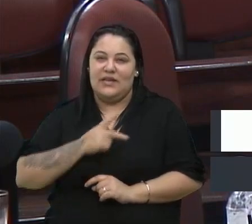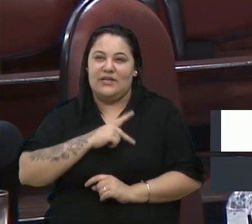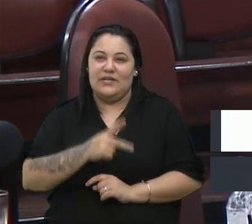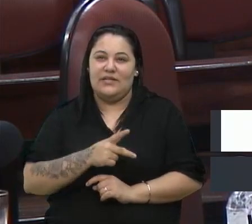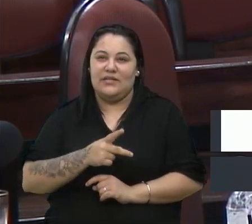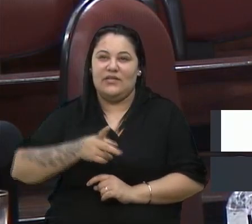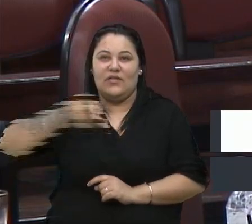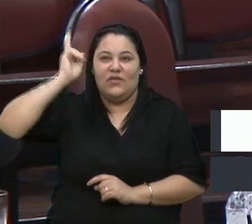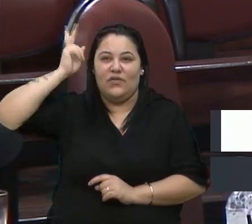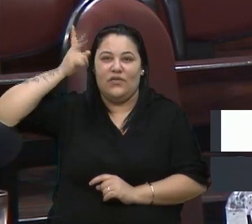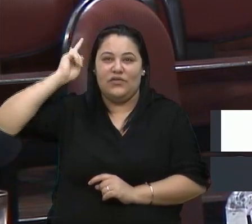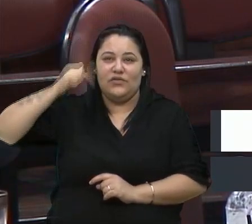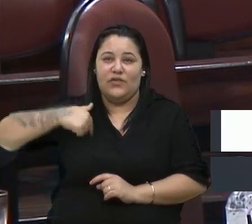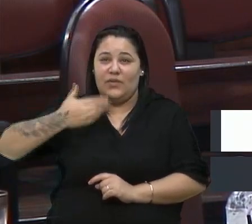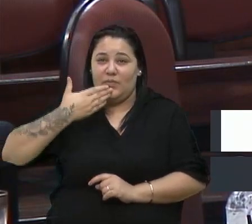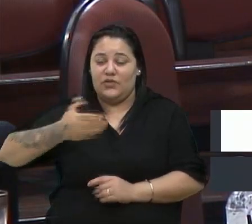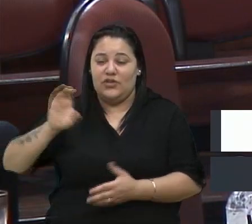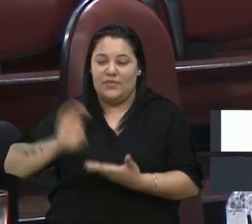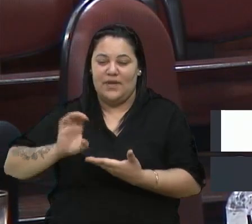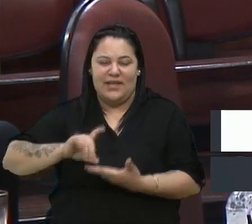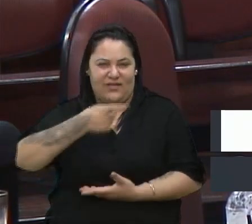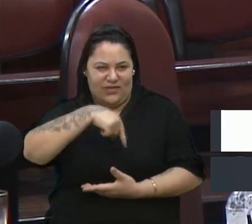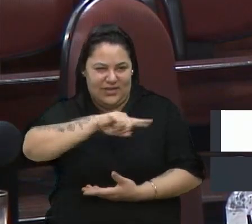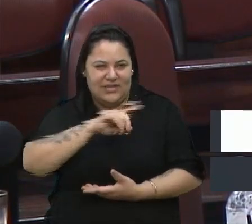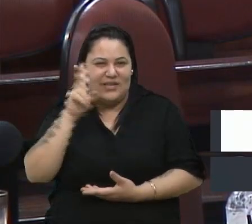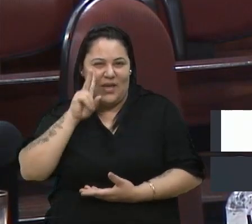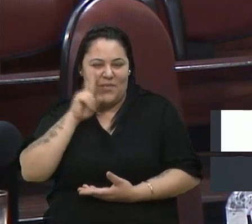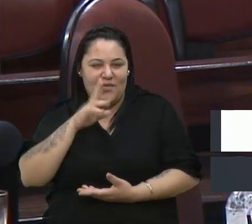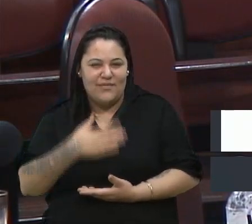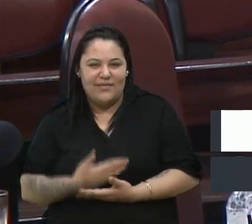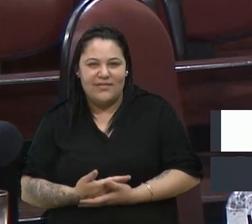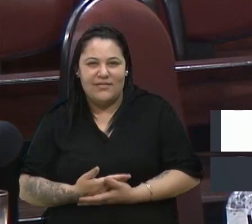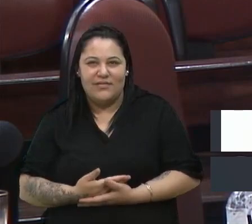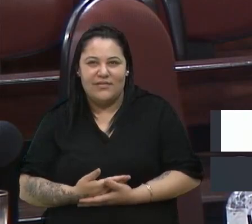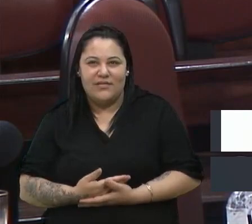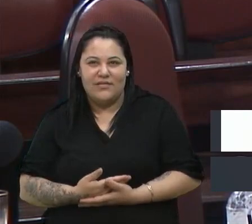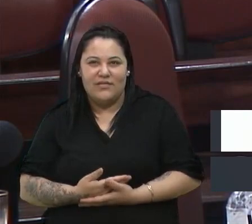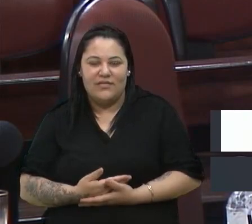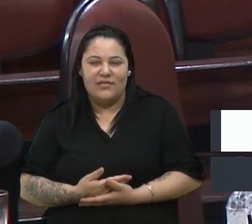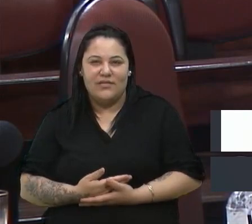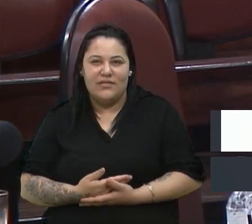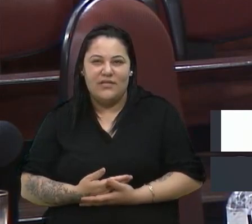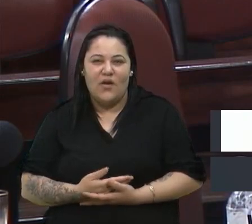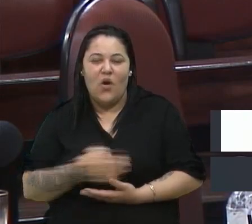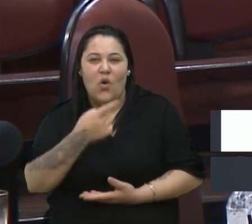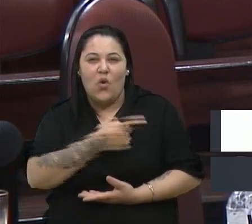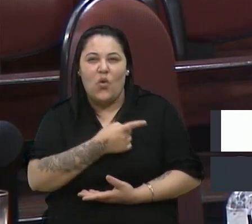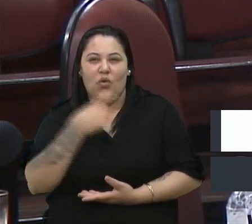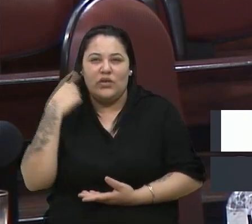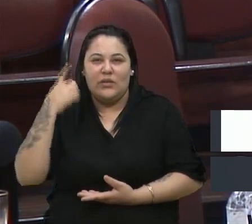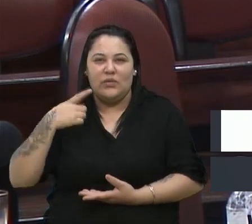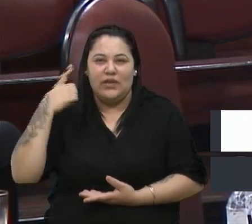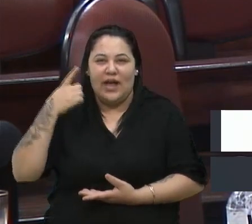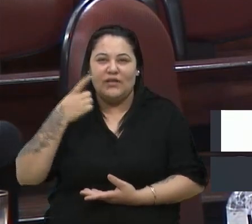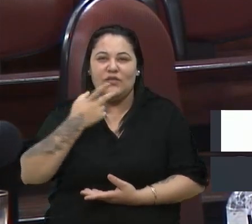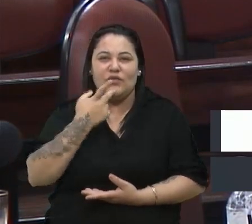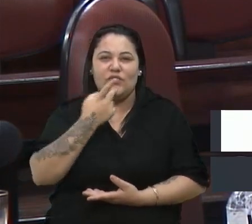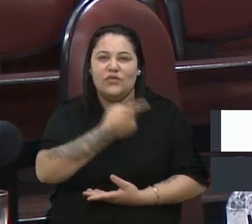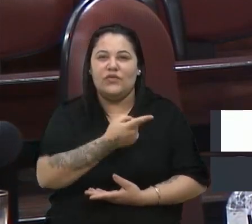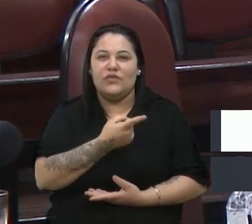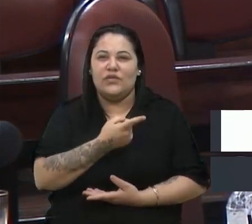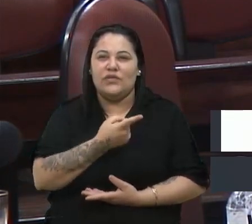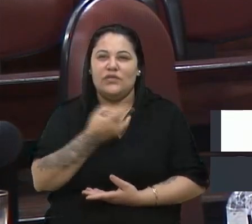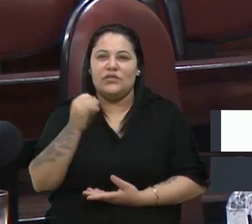pedir emendas parlamentares. Se vocês se recordam, o deputado que o senhor citou, vereador Scalco, disse que se ele se elegesse, ele ia